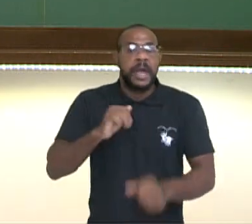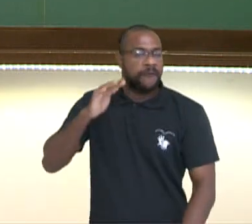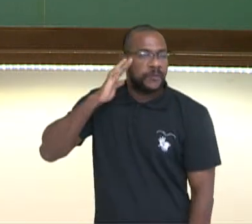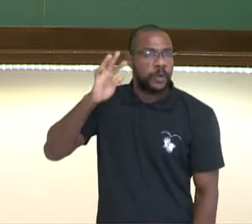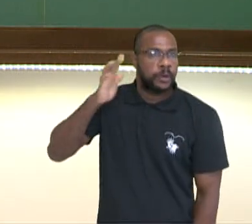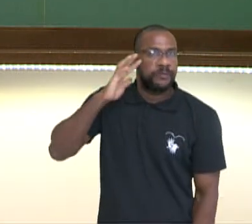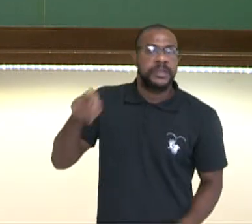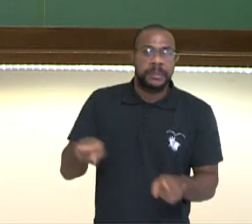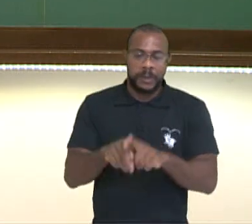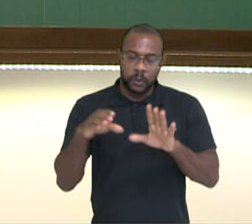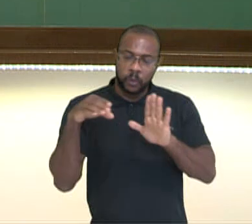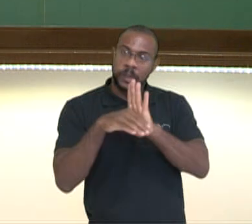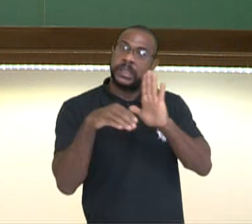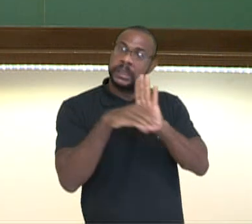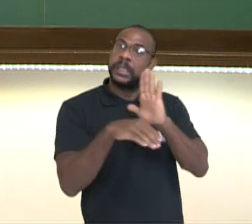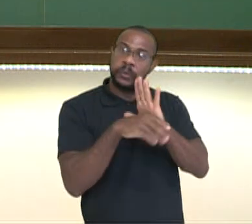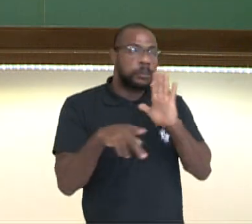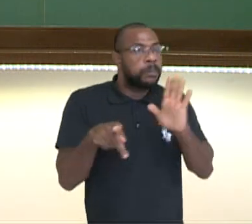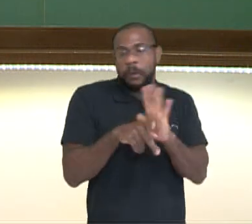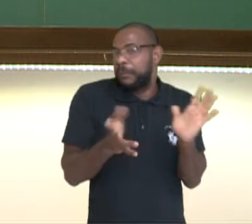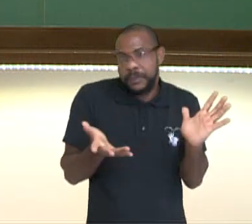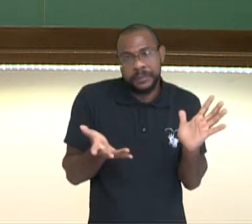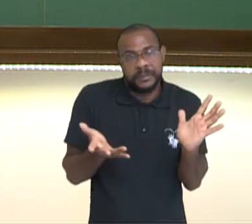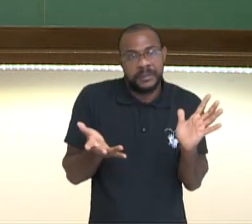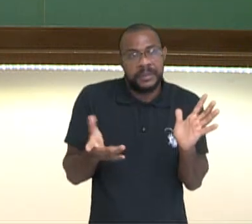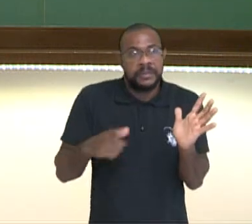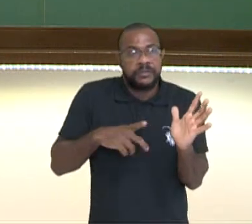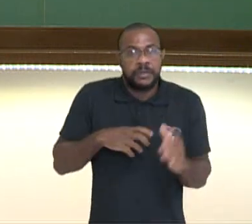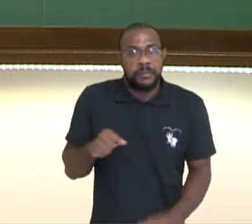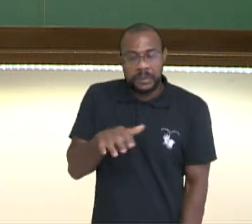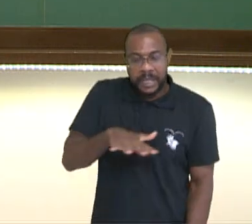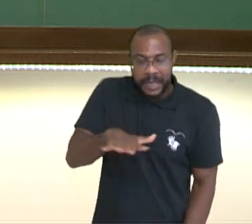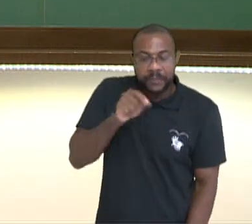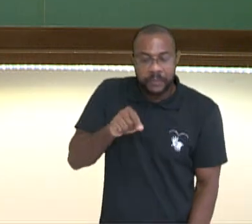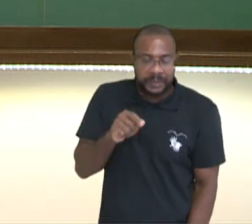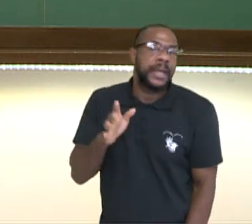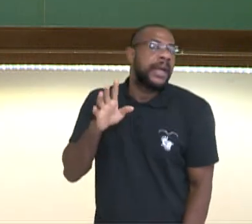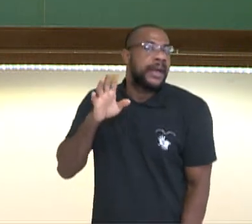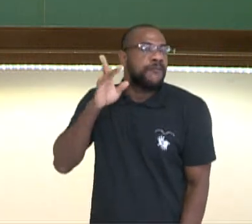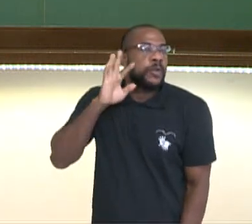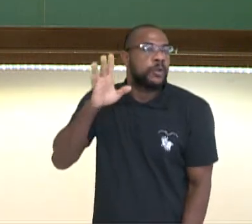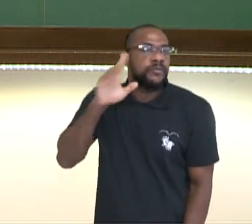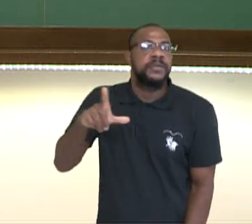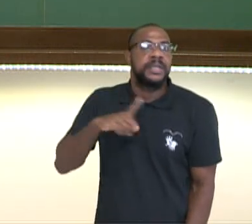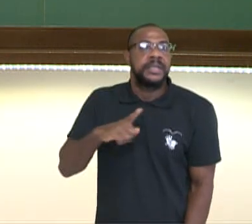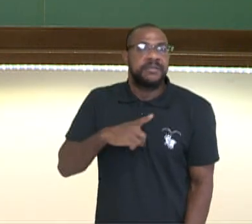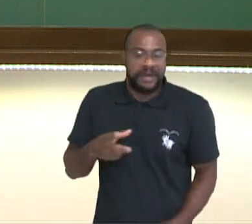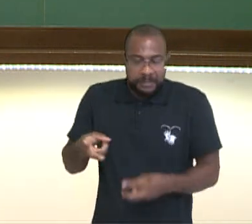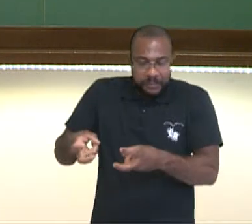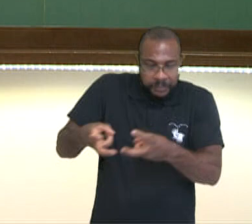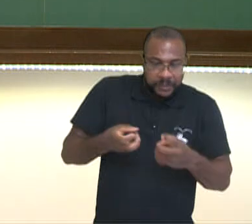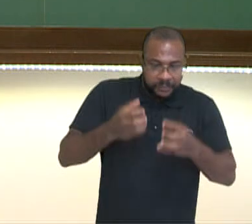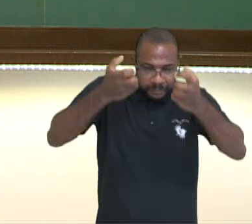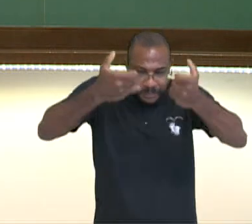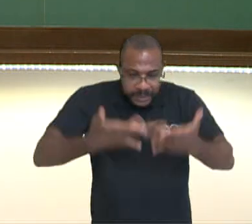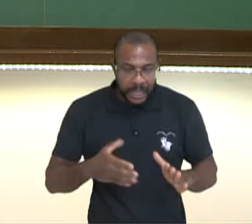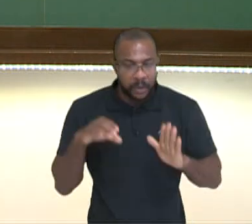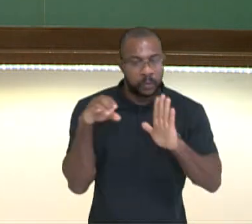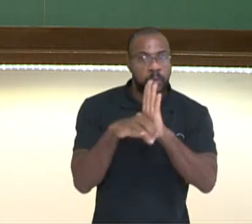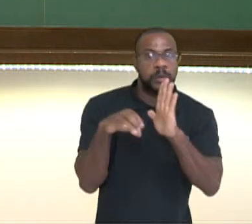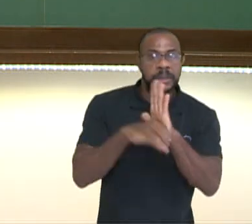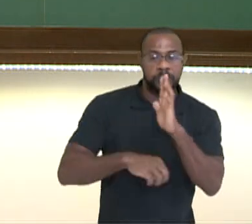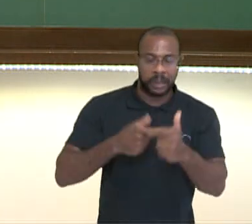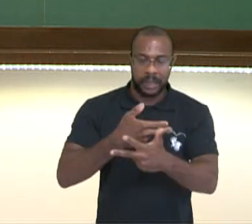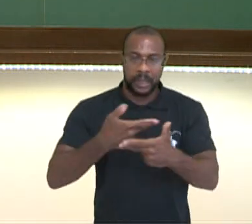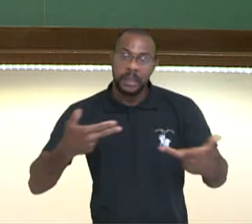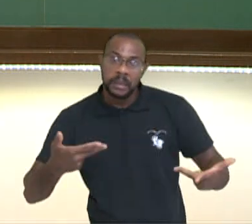enquanto conceituação. Ou seja, nós estamos numa área filosófica que vai se dedicar ao que é conceituar as coisas, o